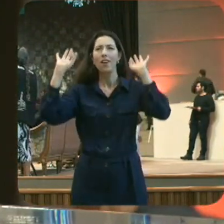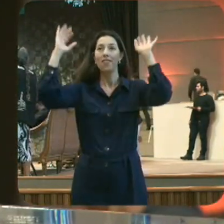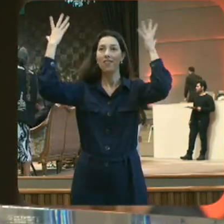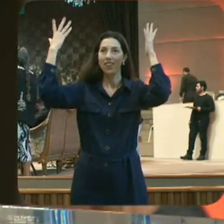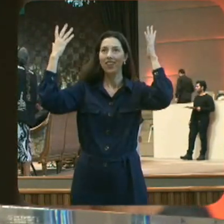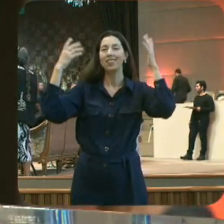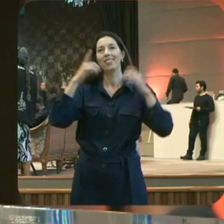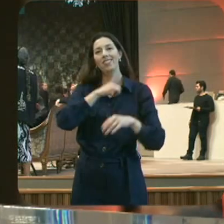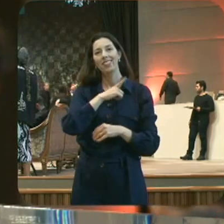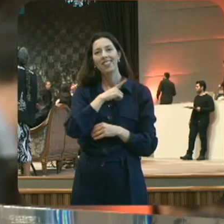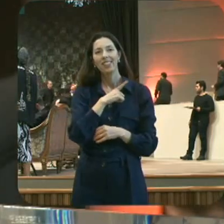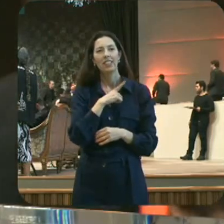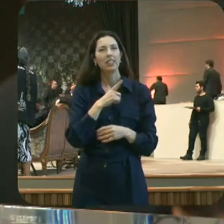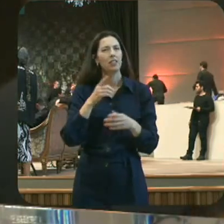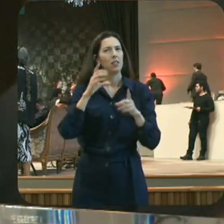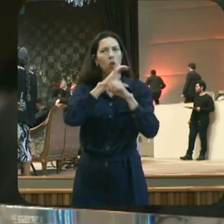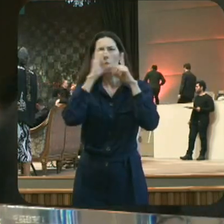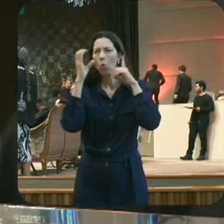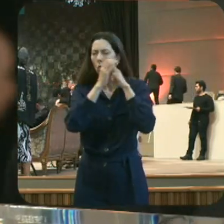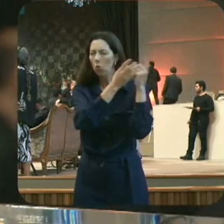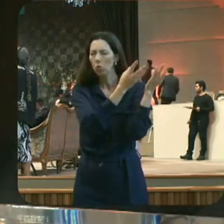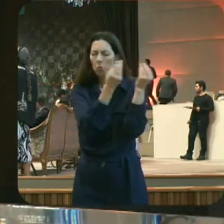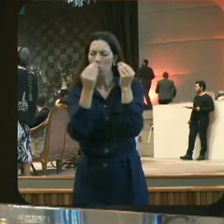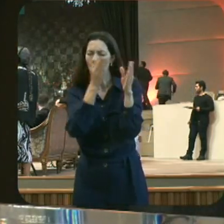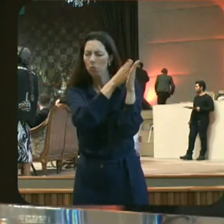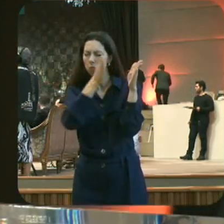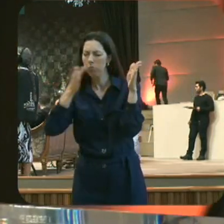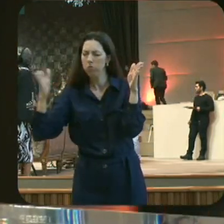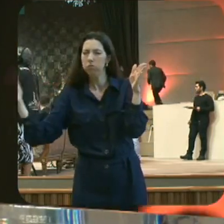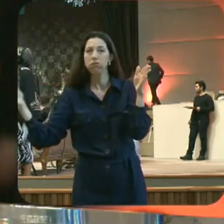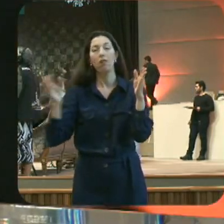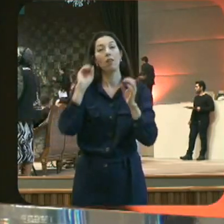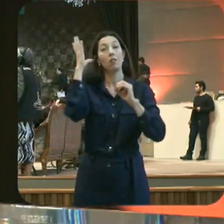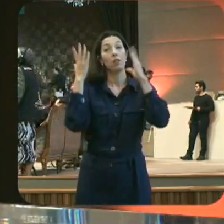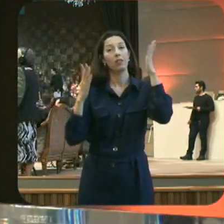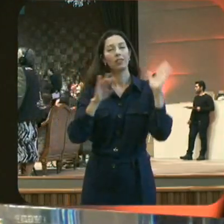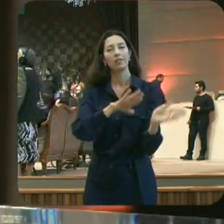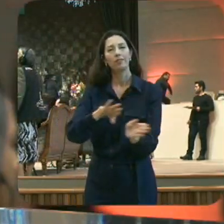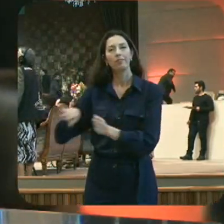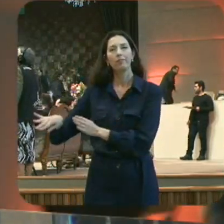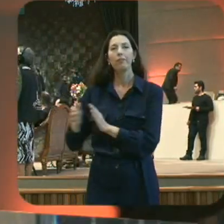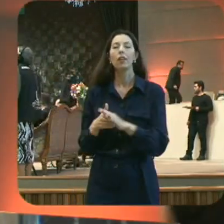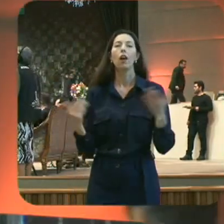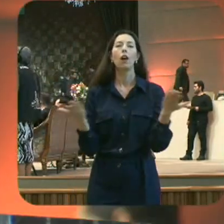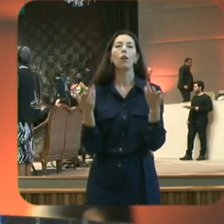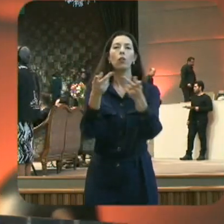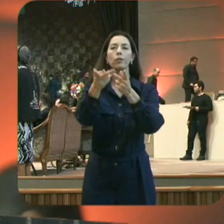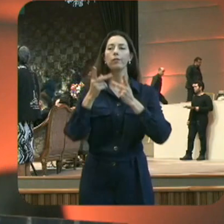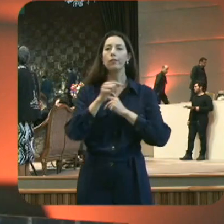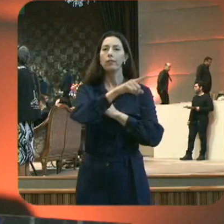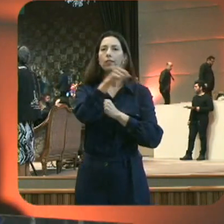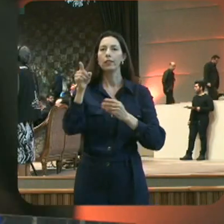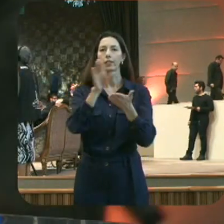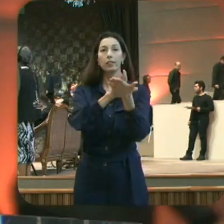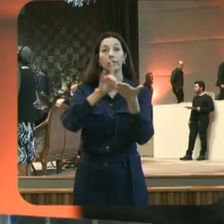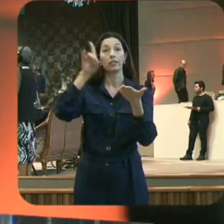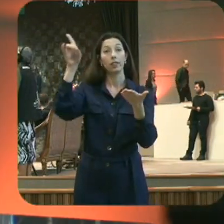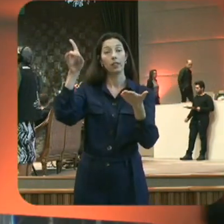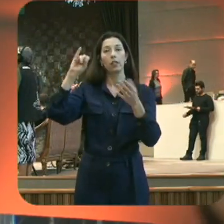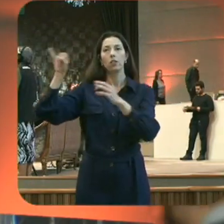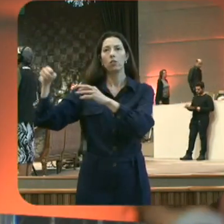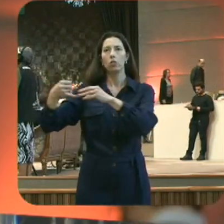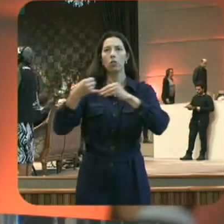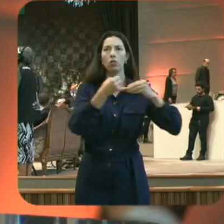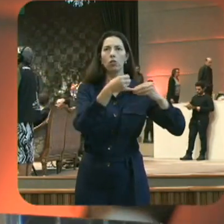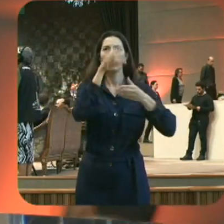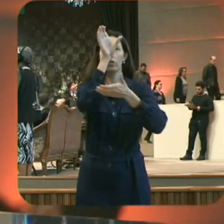festa, porque aí terão vários cultos ali acontecendo. Mas eu queria convidar você para abrir a Bíblia no livro de Josué, no